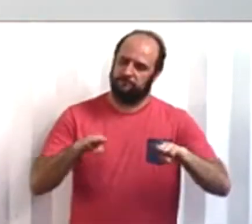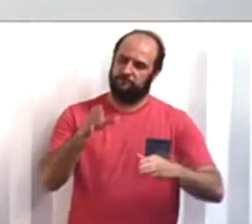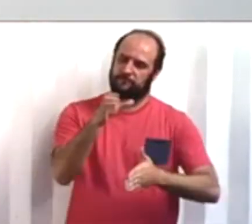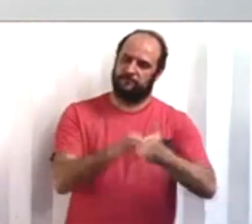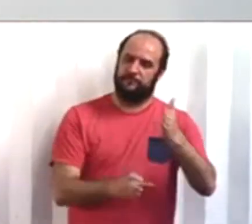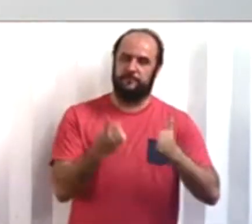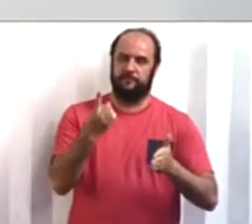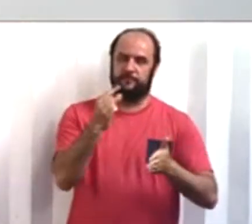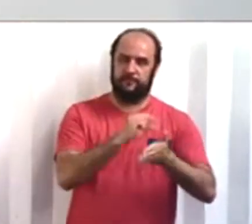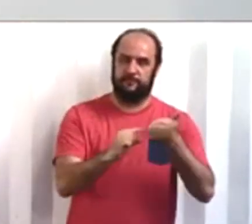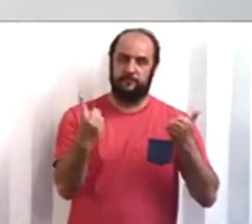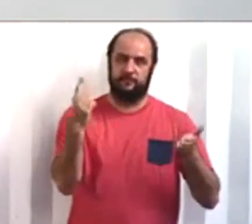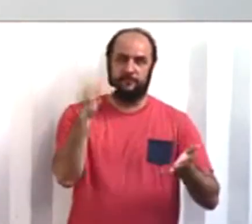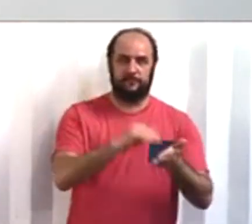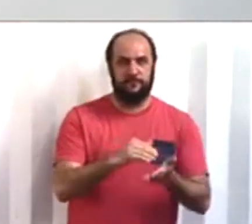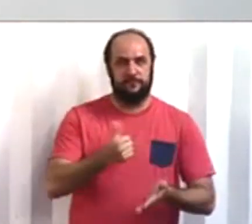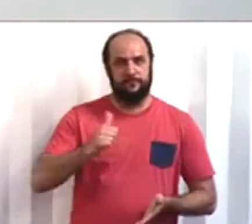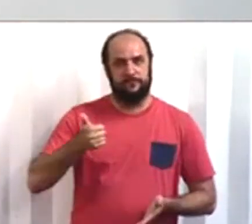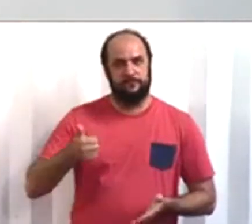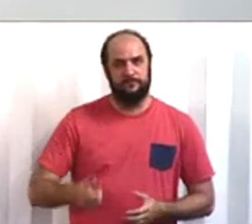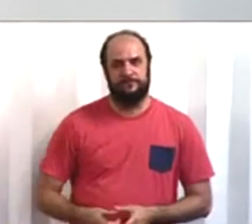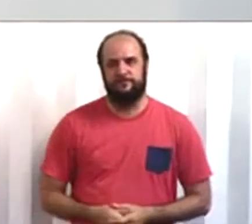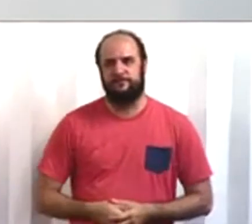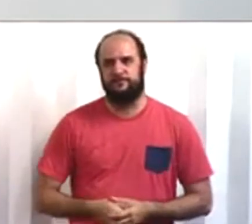1, 1 a 11.